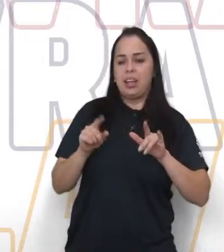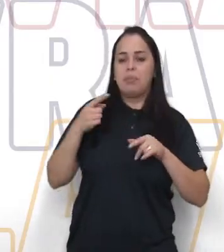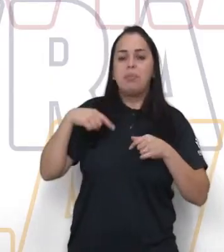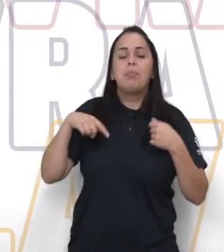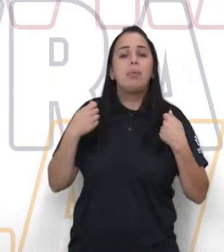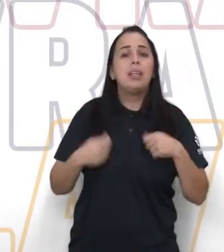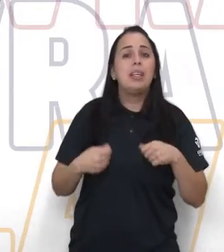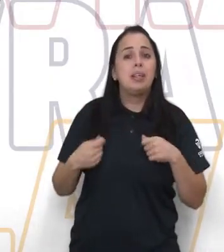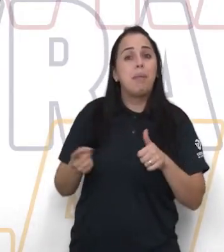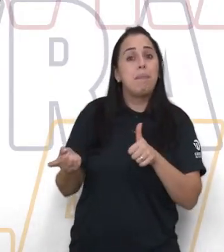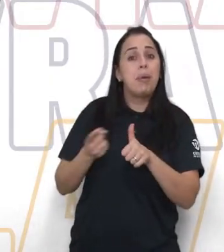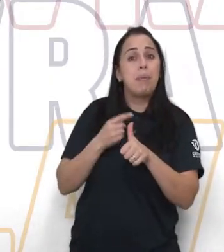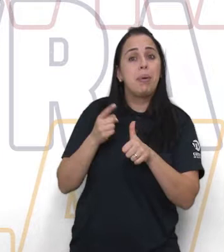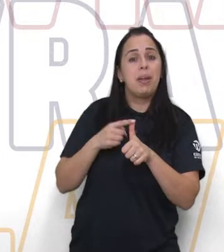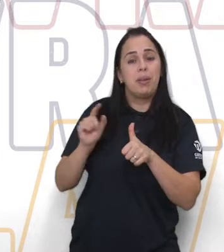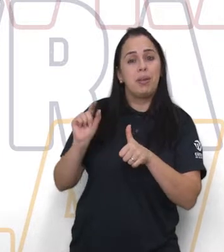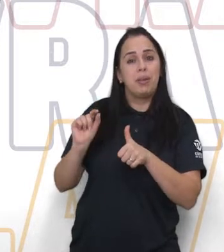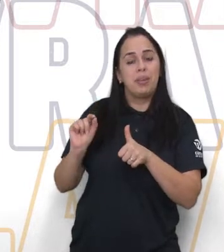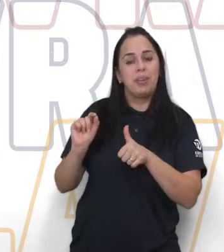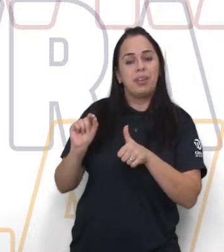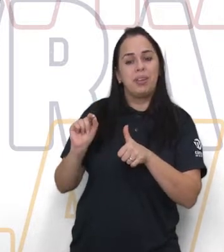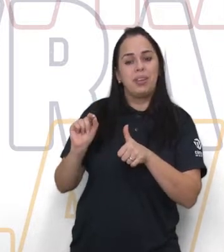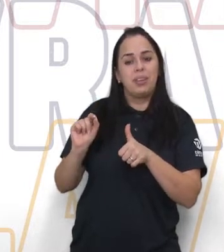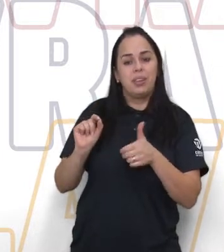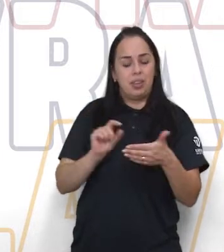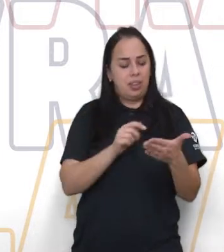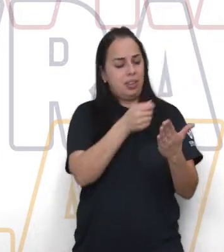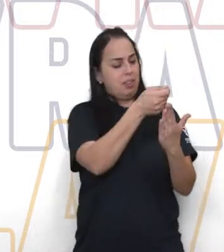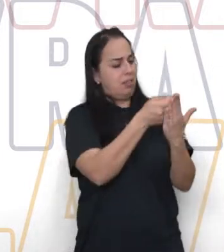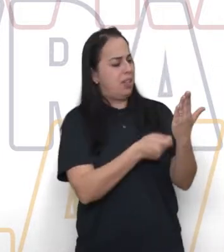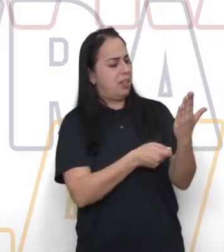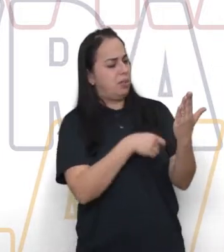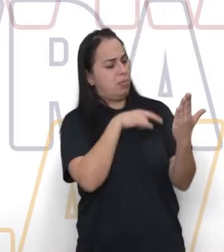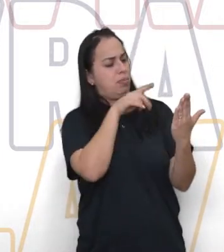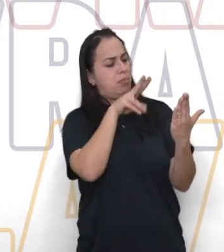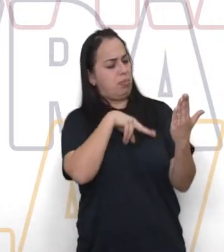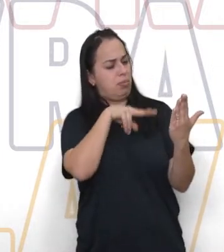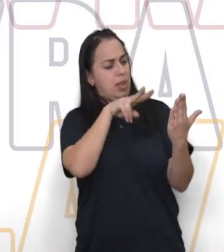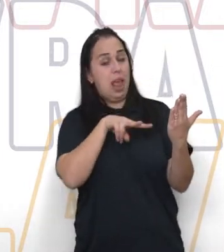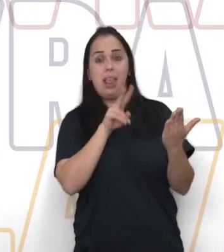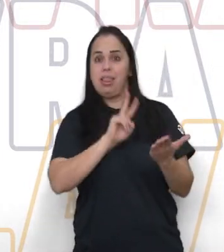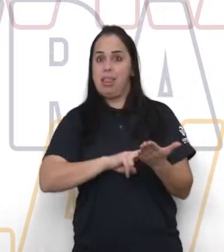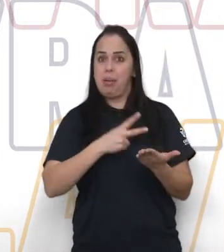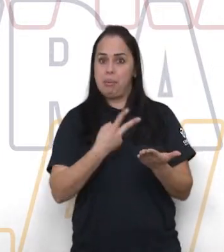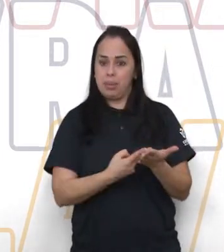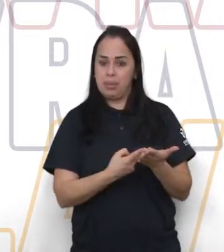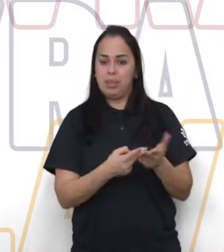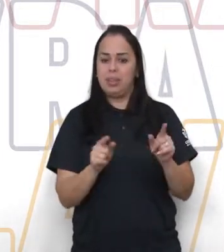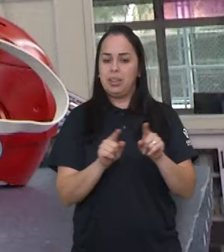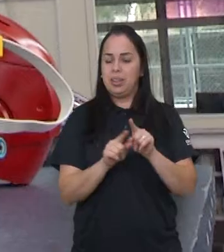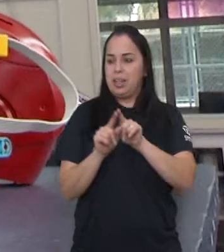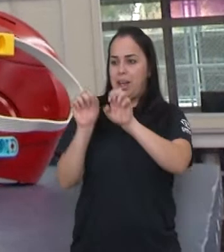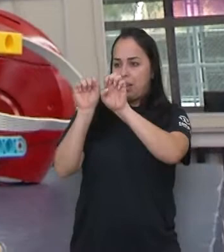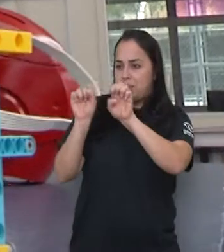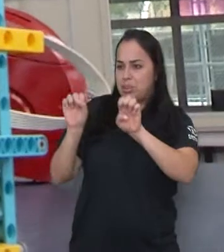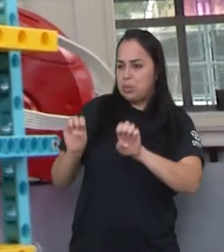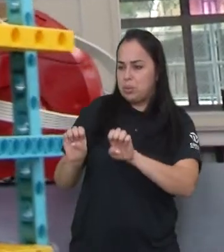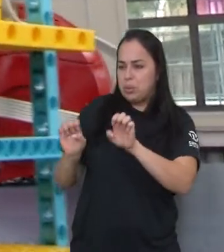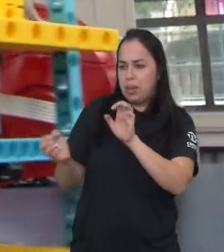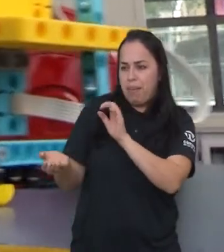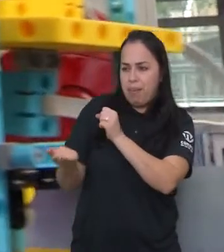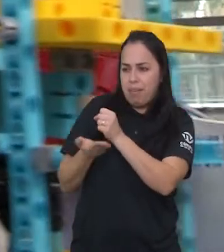a gente precisa primeiro né a ler e interpretar um texto né então a estrutura